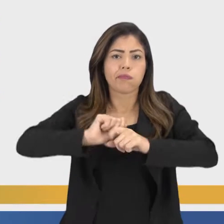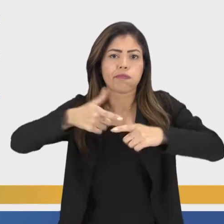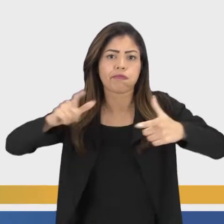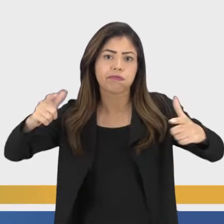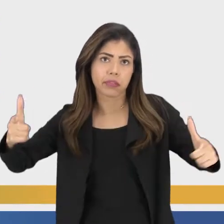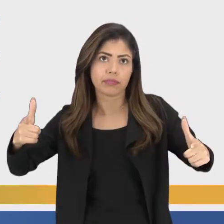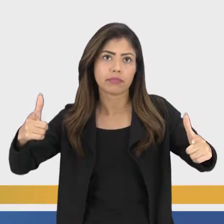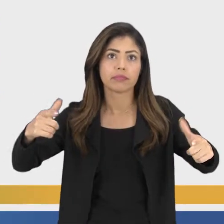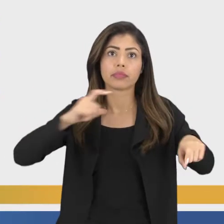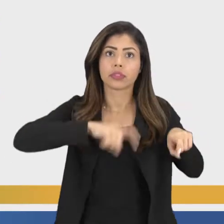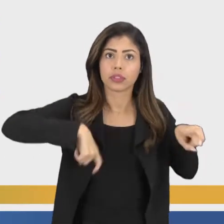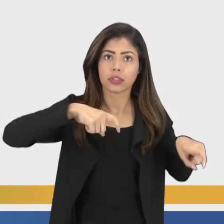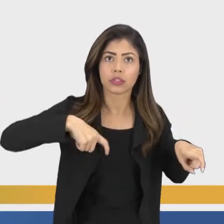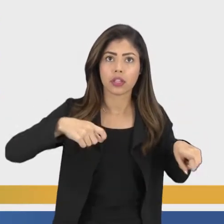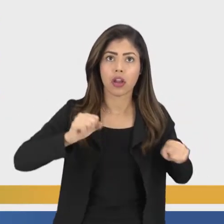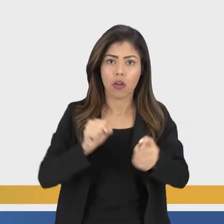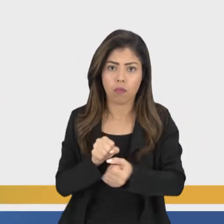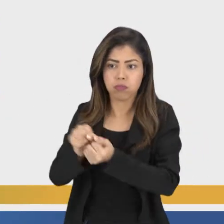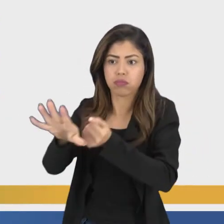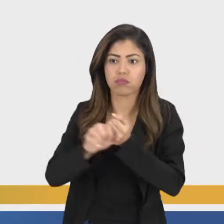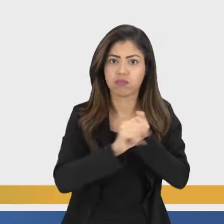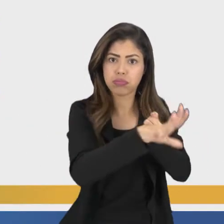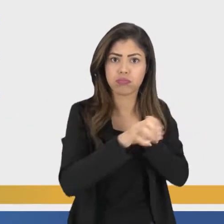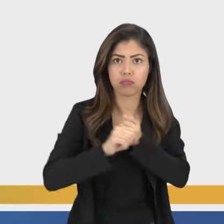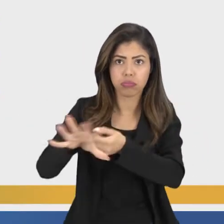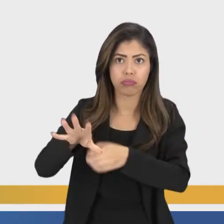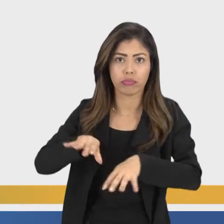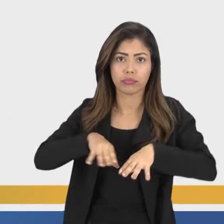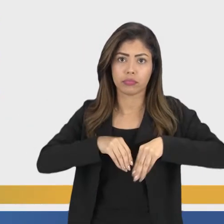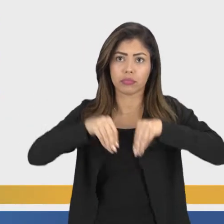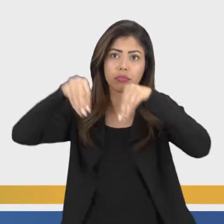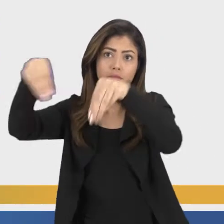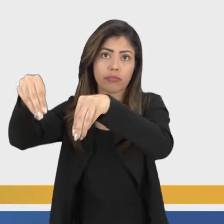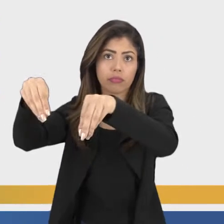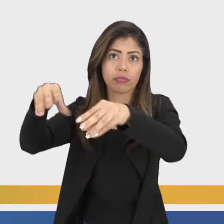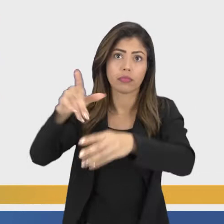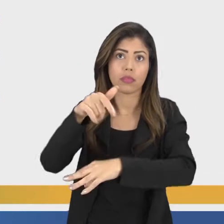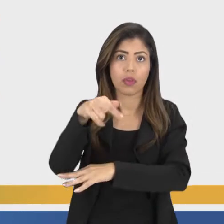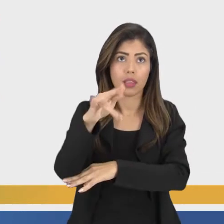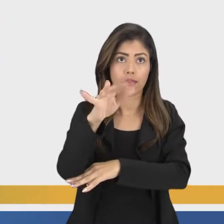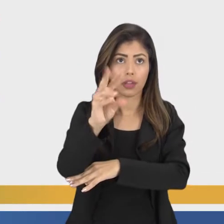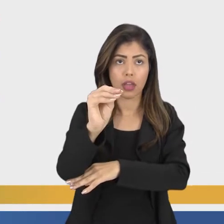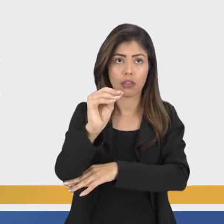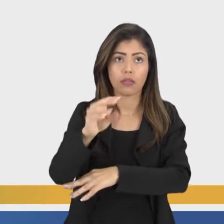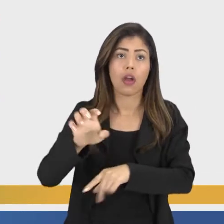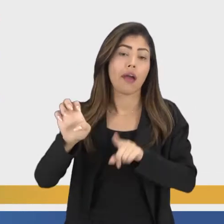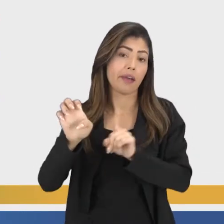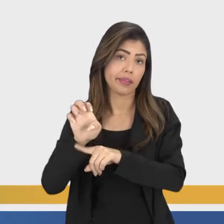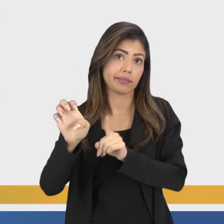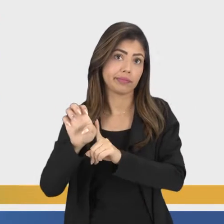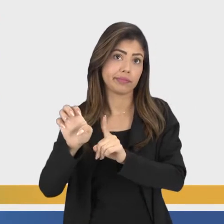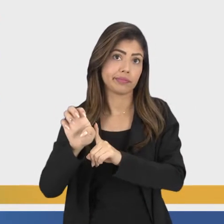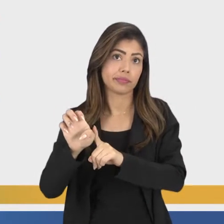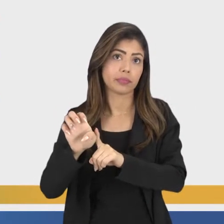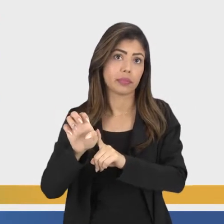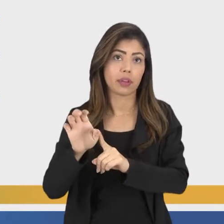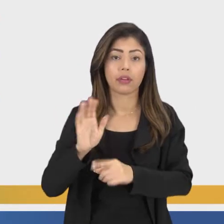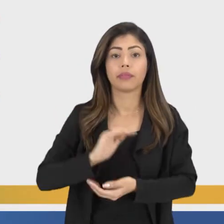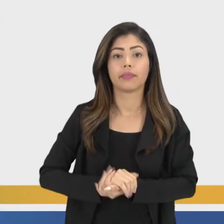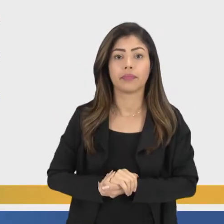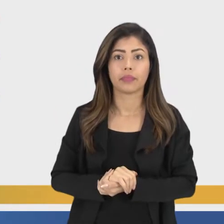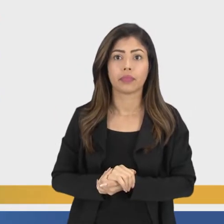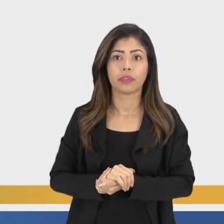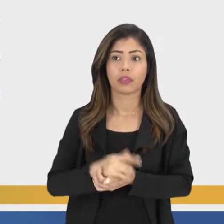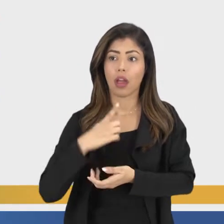fronteira agrícola e a expulsão dos imigrantes qualificados. Ou será que a alternativa correta é a letra